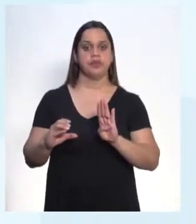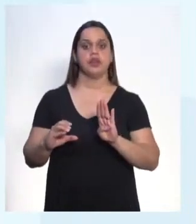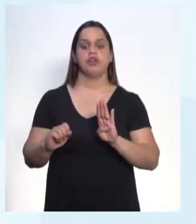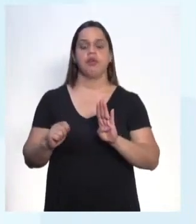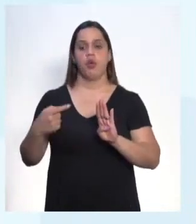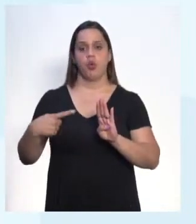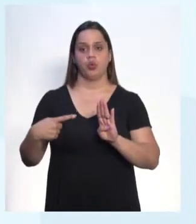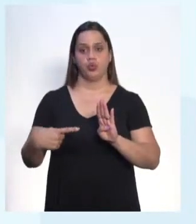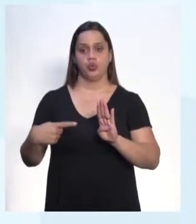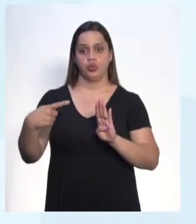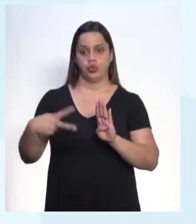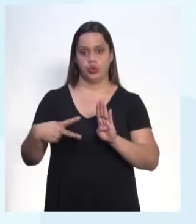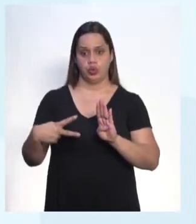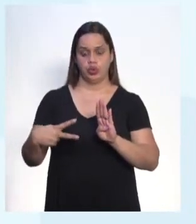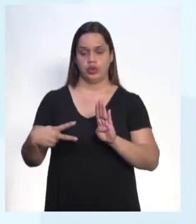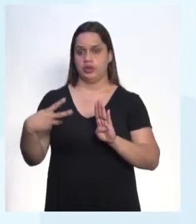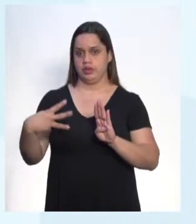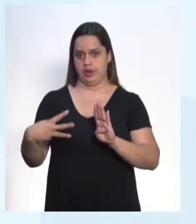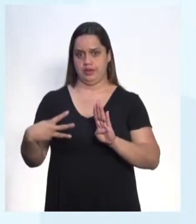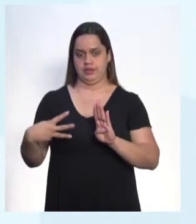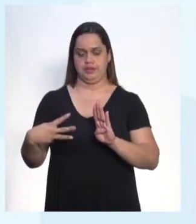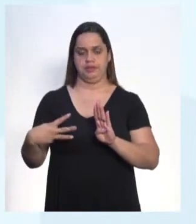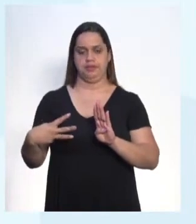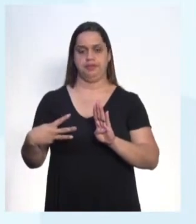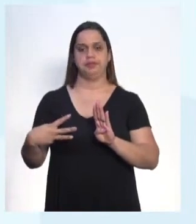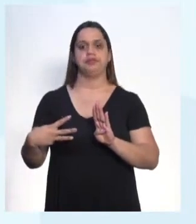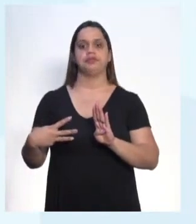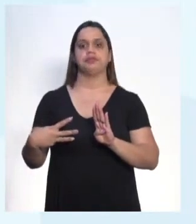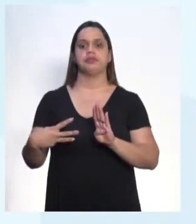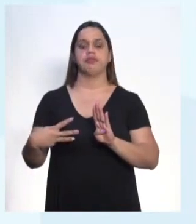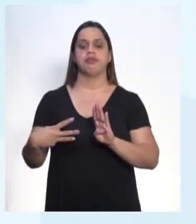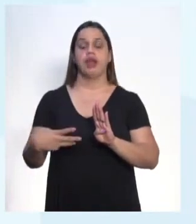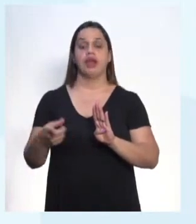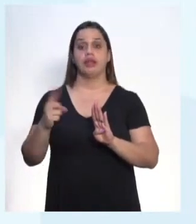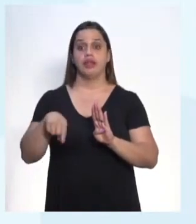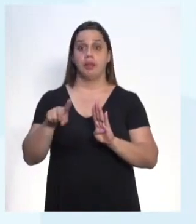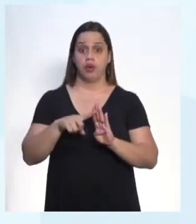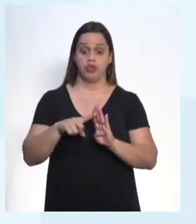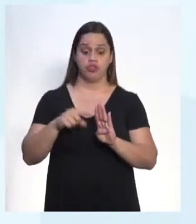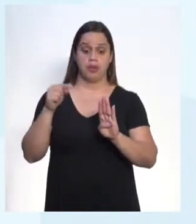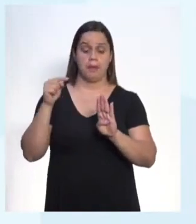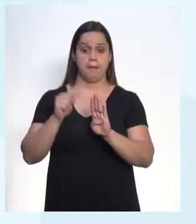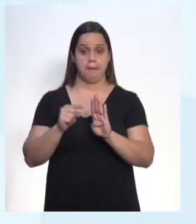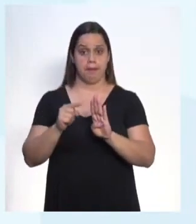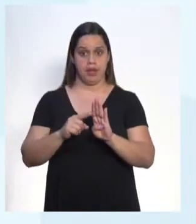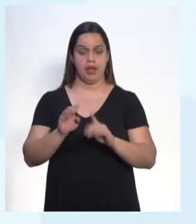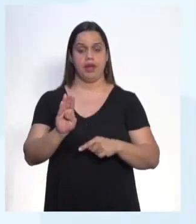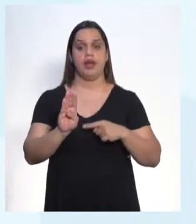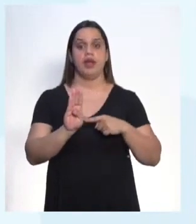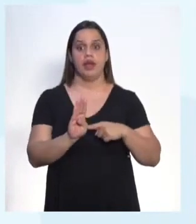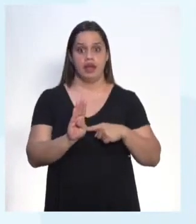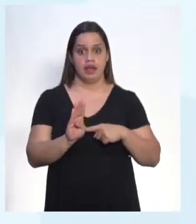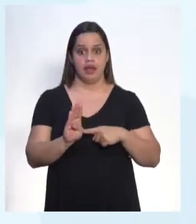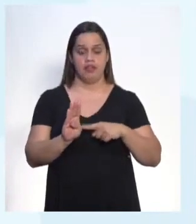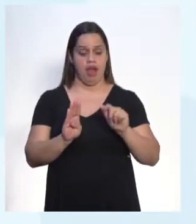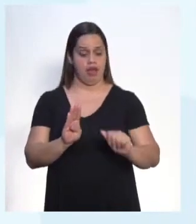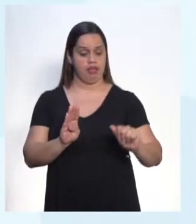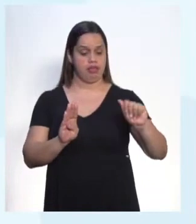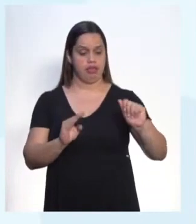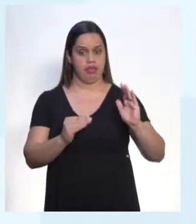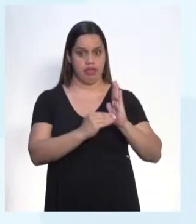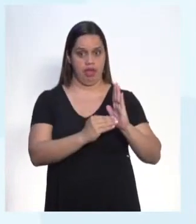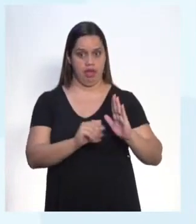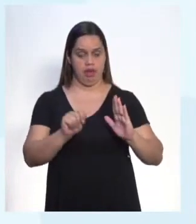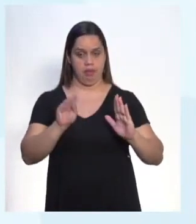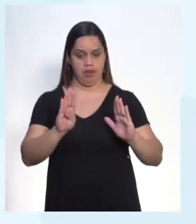1, 2, 3. E de B, finalmente, vai chegar em A. Vamos